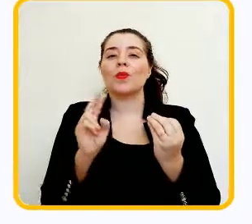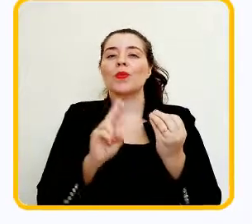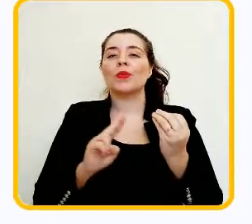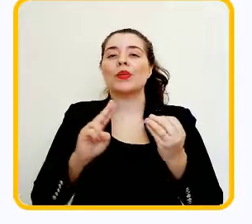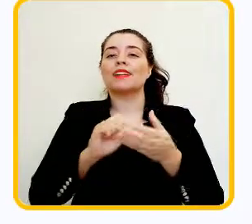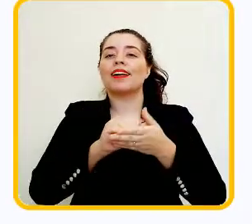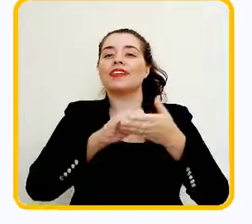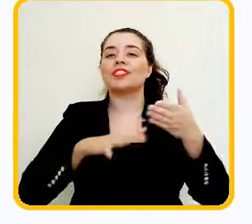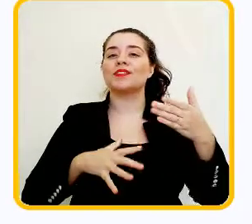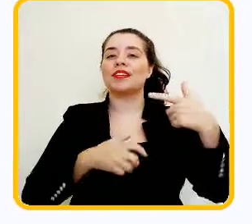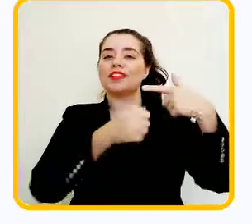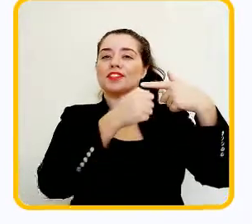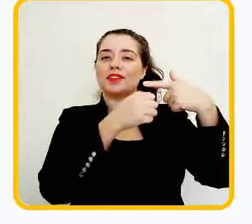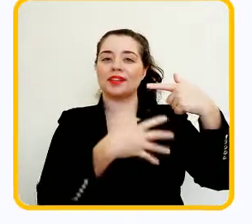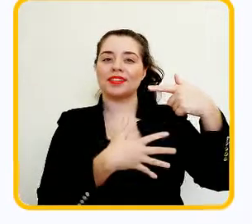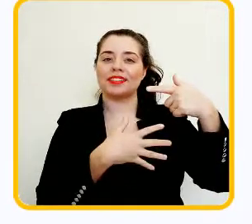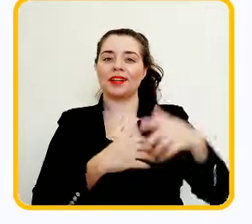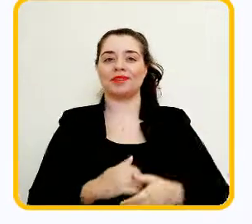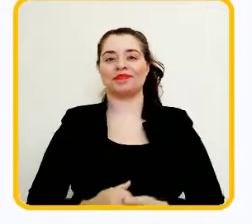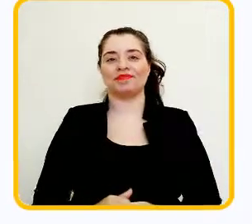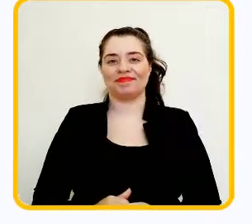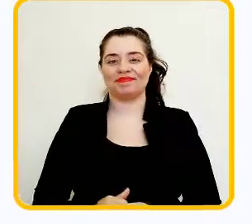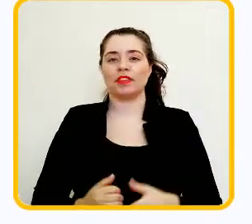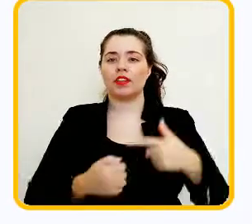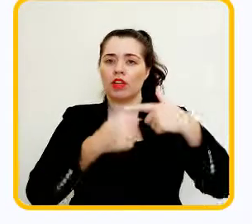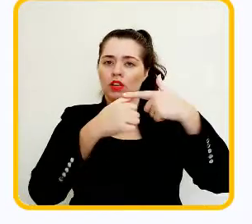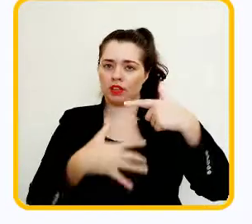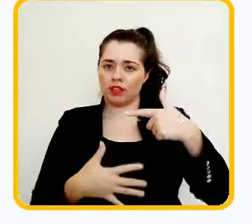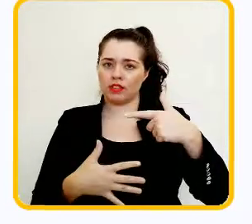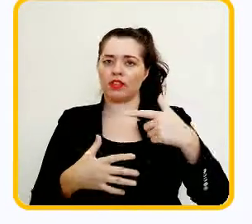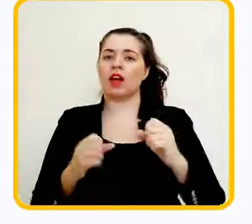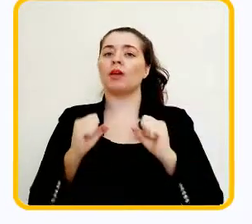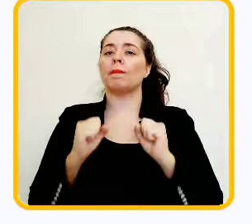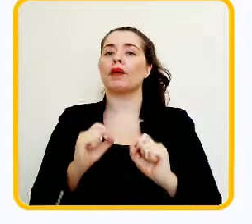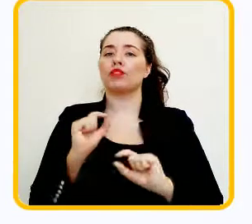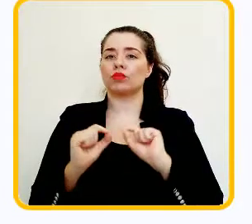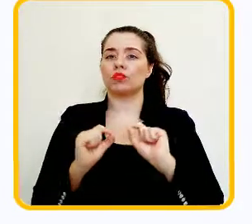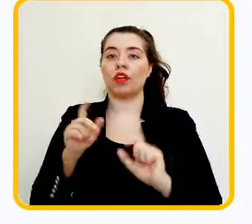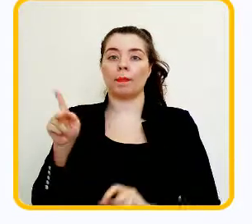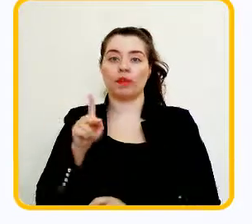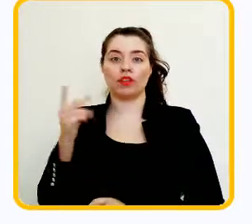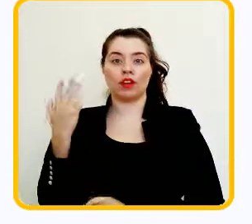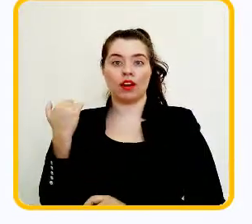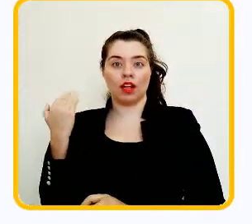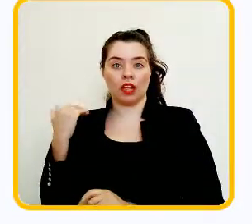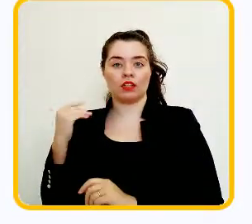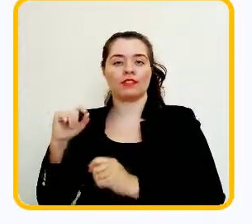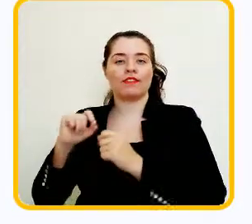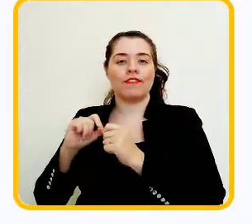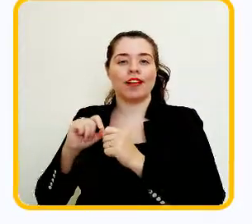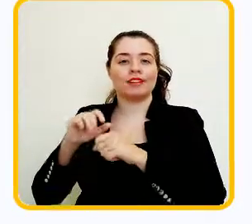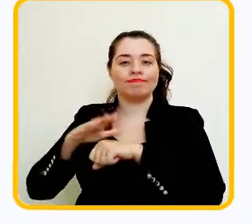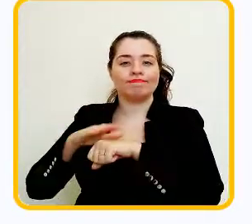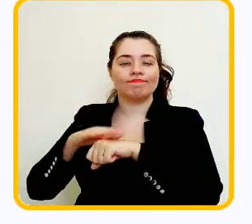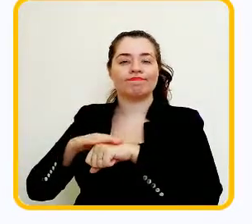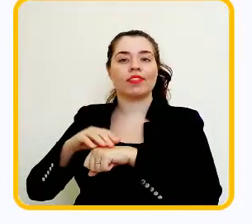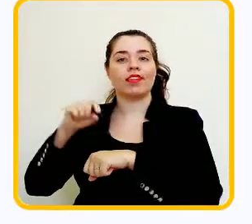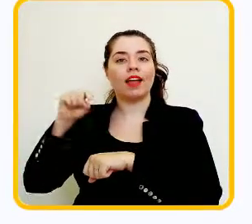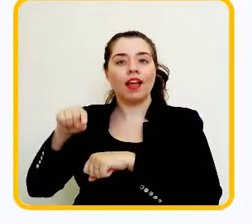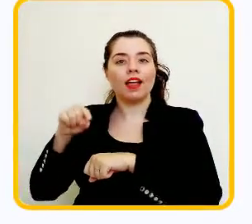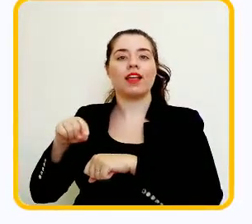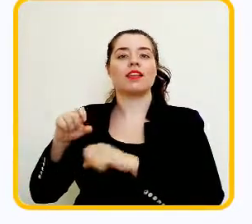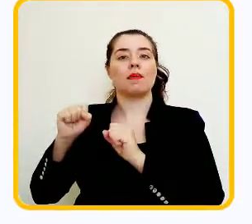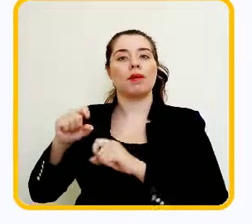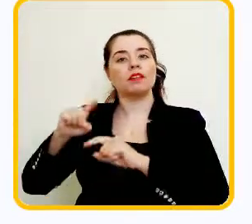Agora eu vou te mostrar como utilizar a atividade do tipo glossário. Um glossário pode ser construído previamente pelo professor